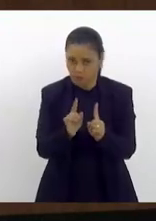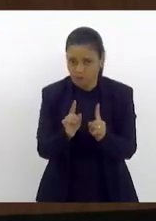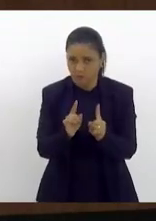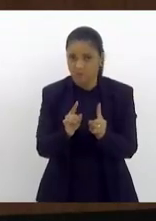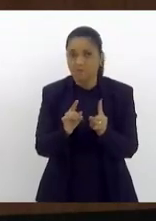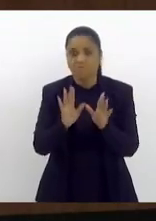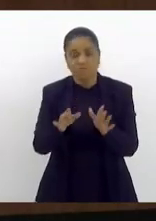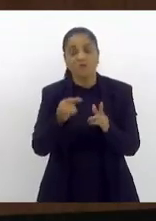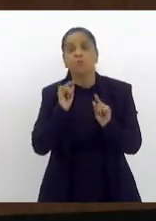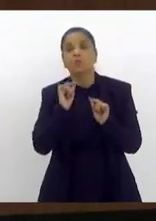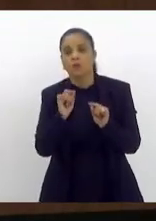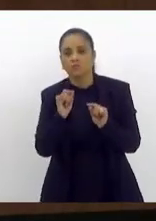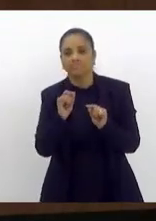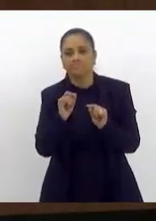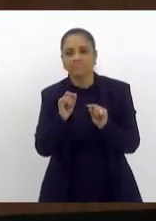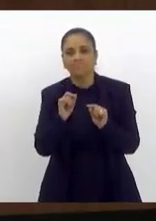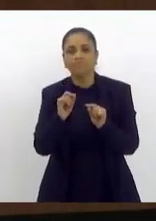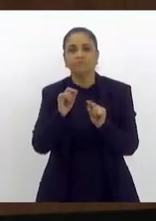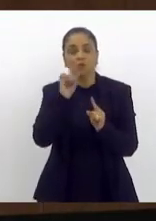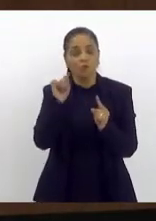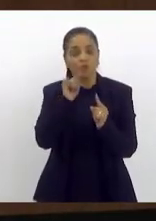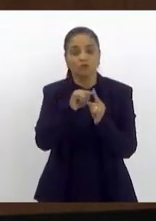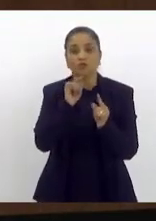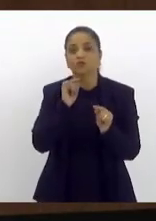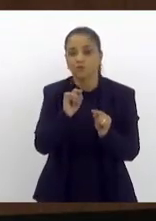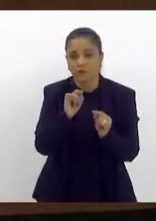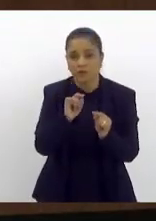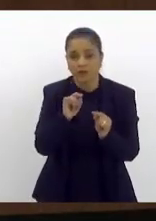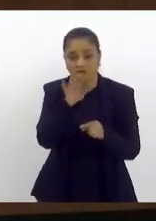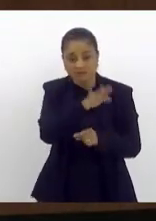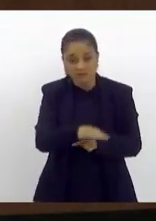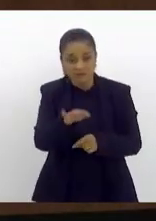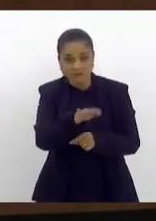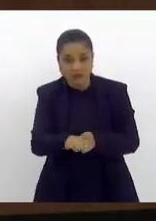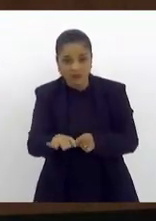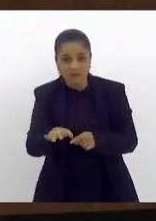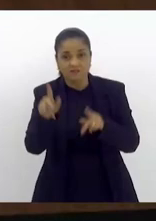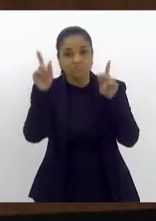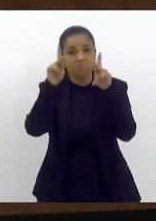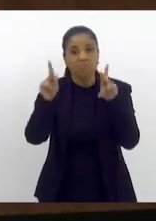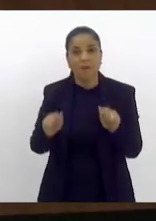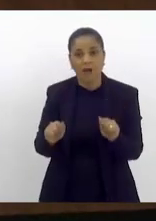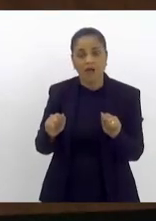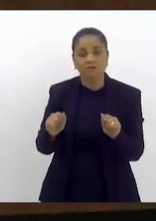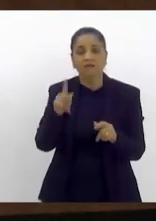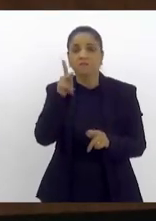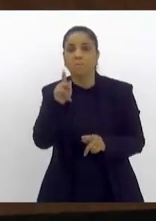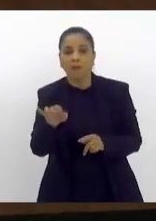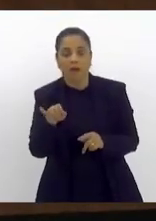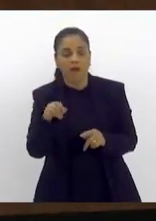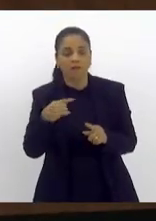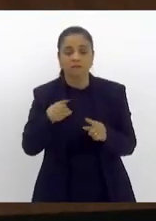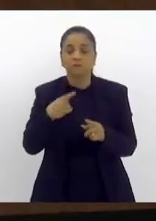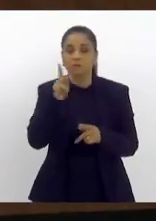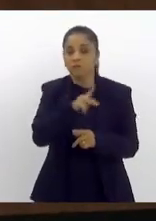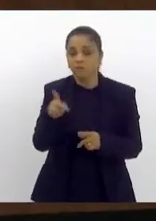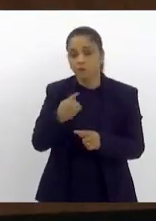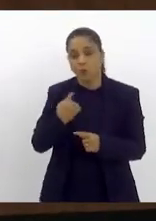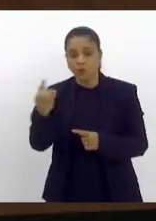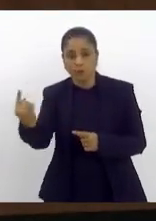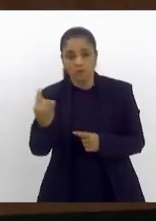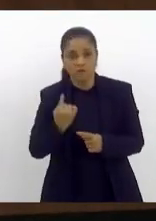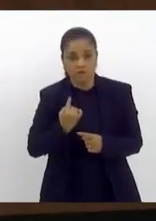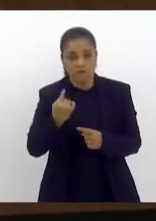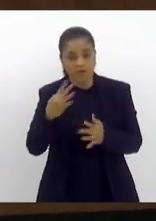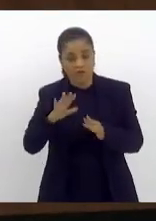onde a gente consiga, de fato, ter as crianças andando em paz, os pais andando em paz, os professores podendo ir e vir. Eu